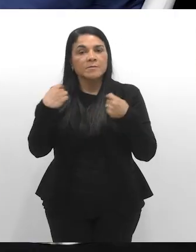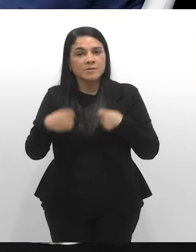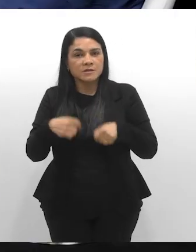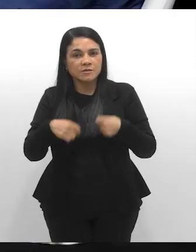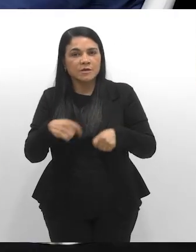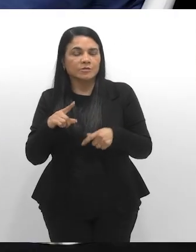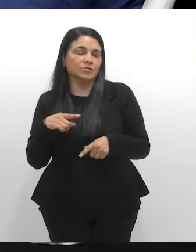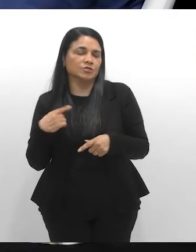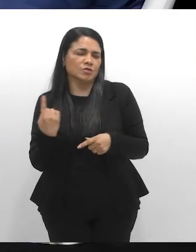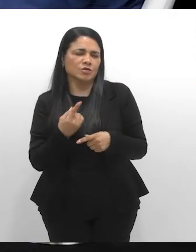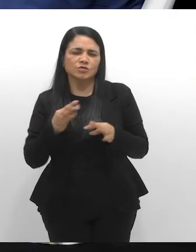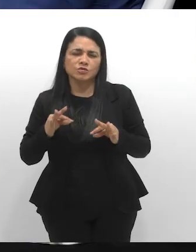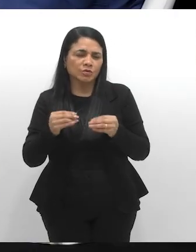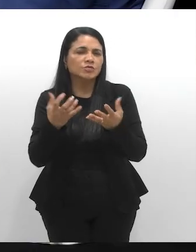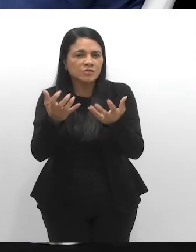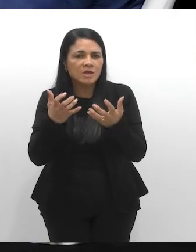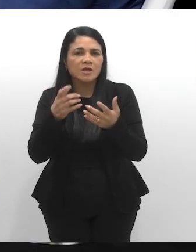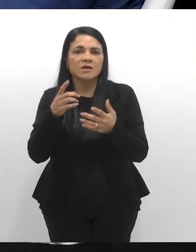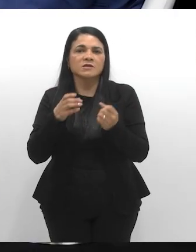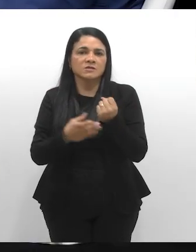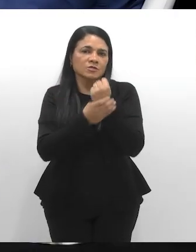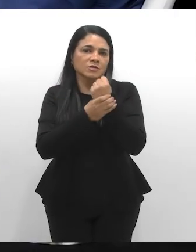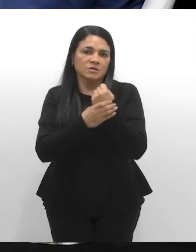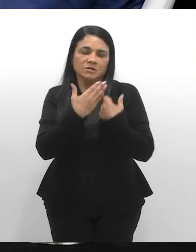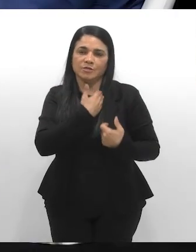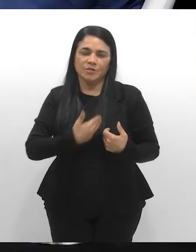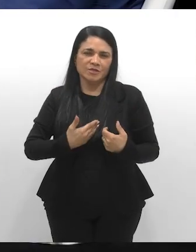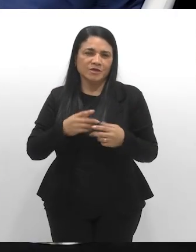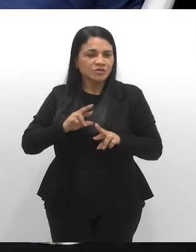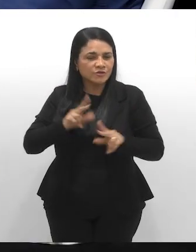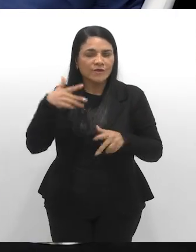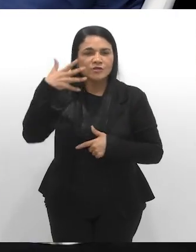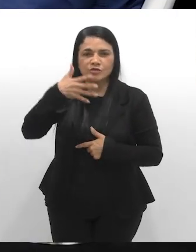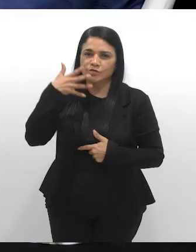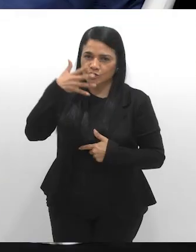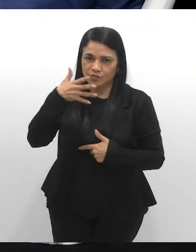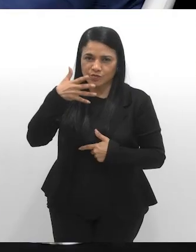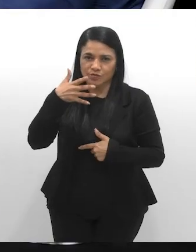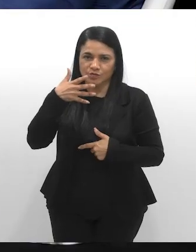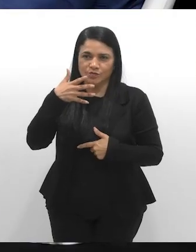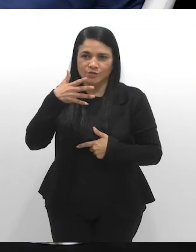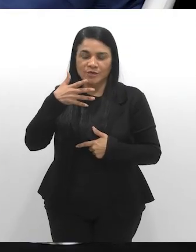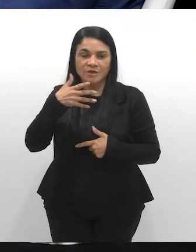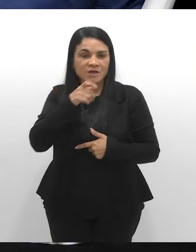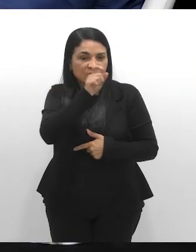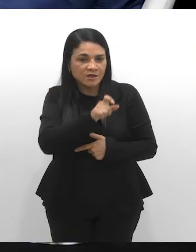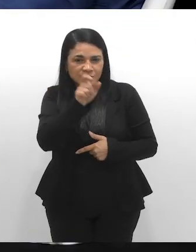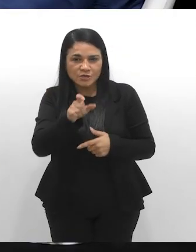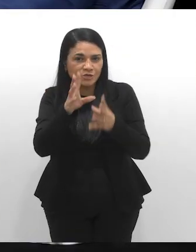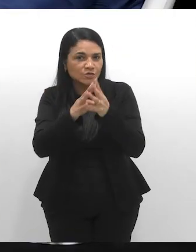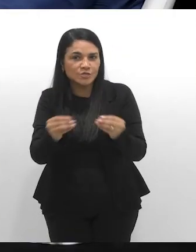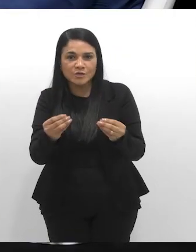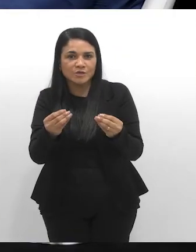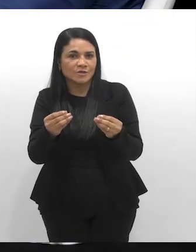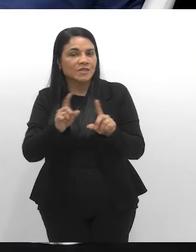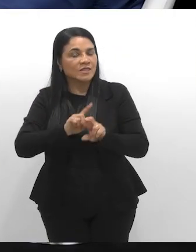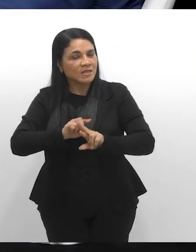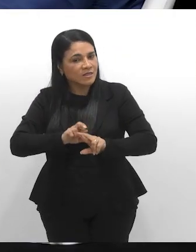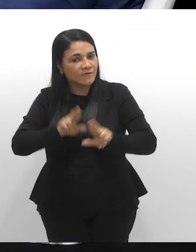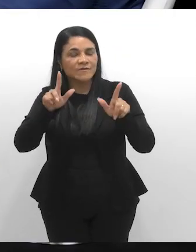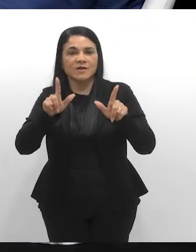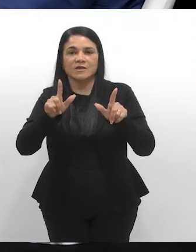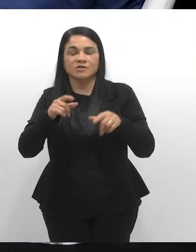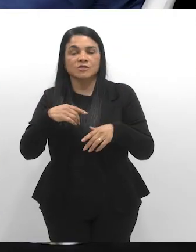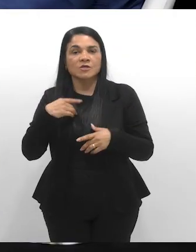Nós precisamos também, todos queremos ter segurança pública. Não esse discurso da segurança pública que legitima desaparecimento